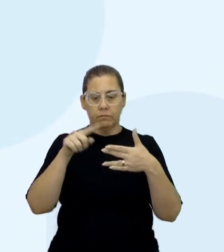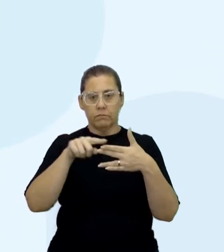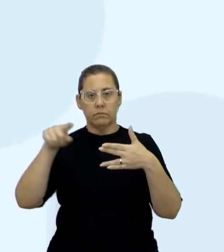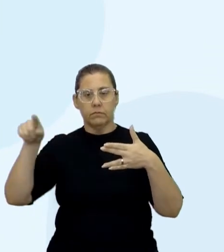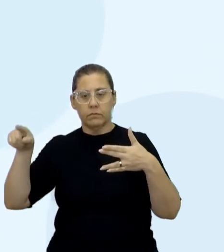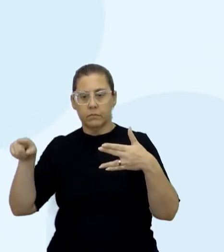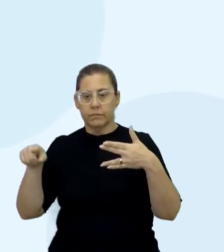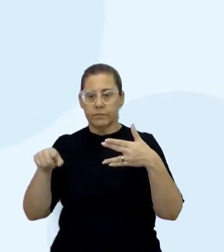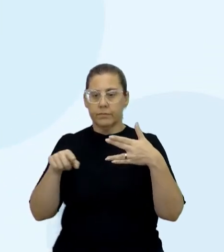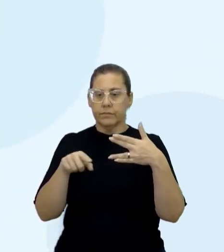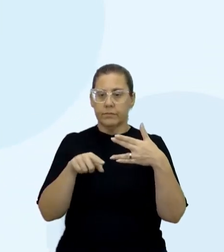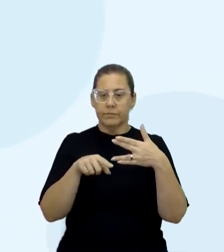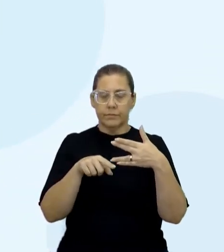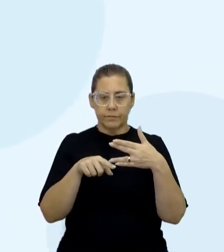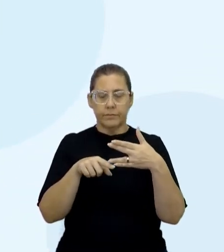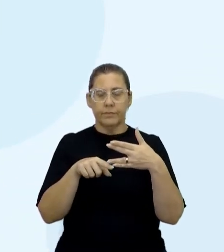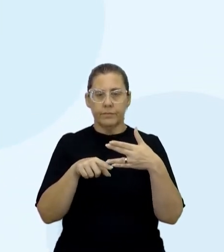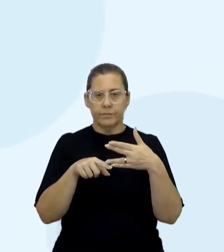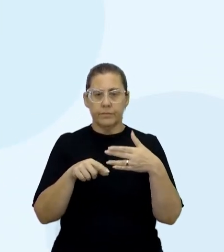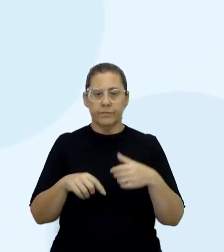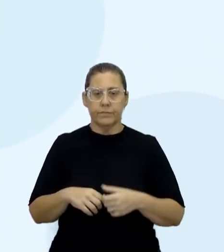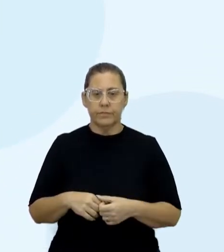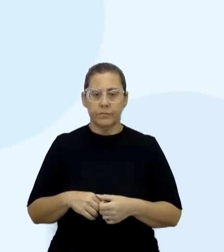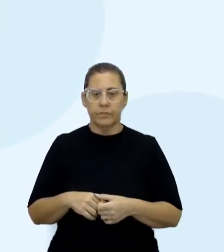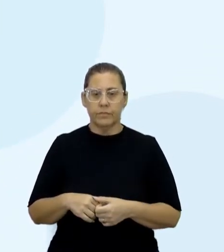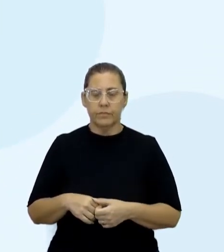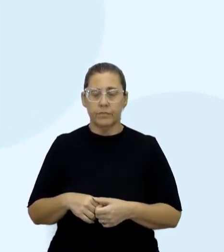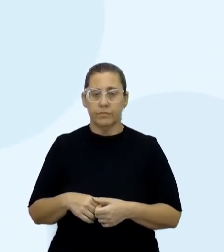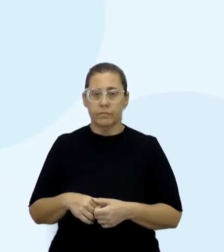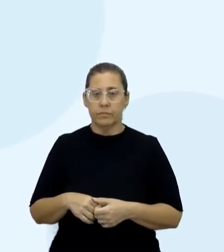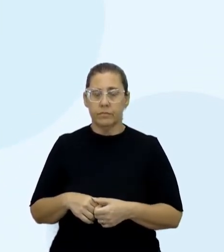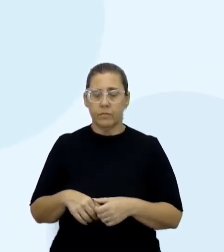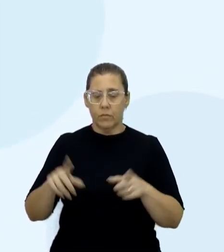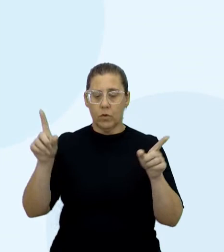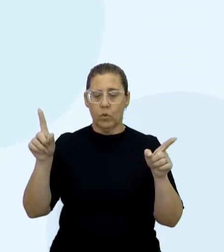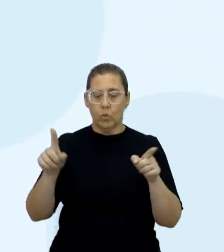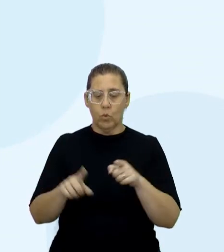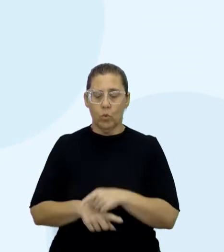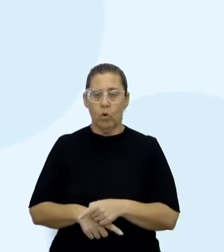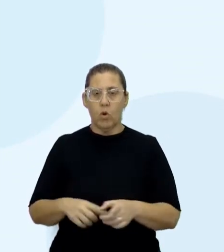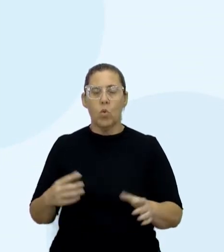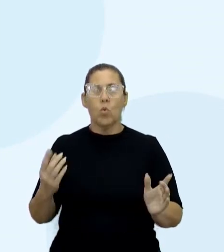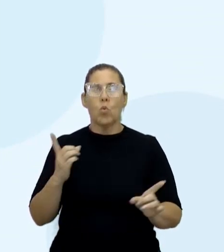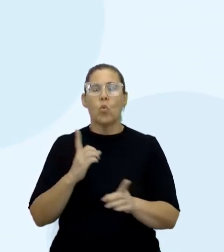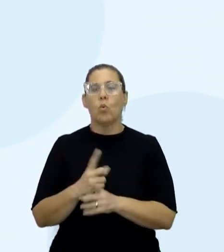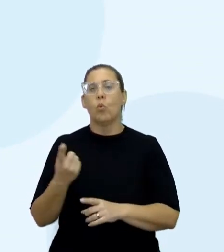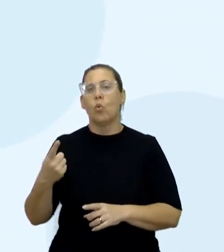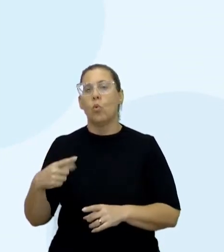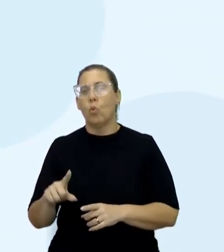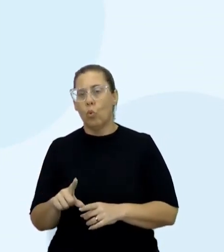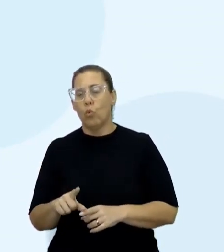foco volta paralelo, cruzou aqui, conjugou aqui uma imagem